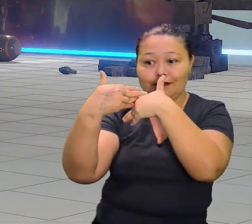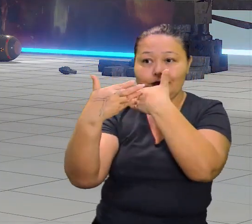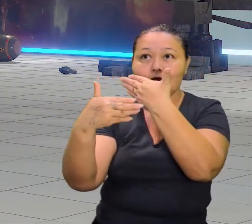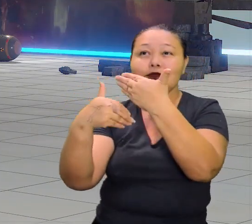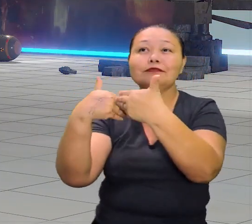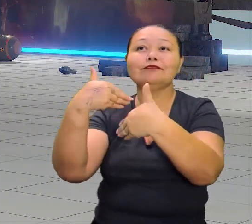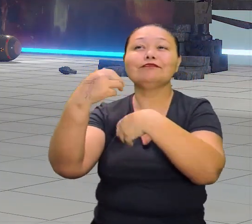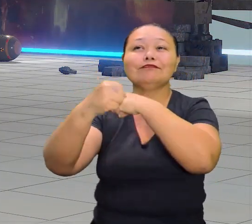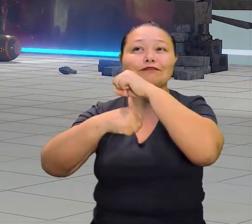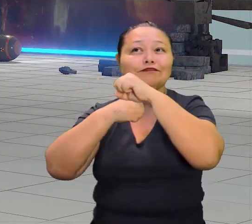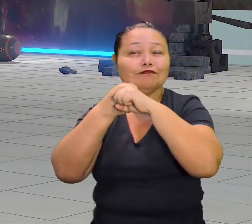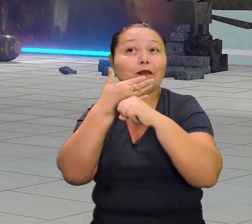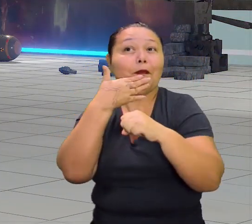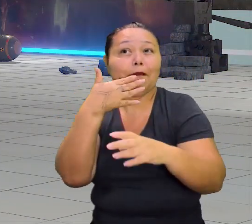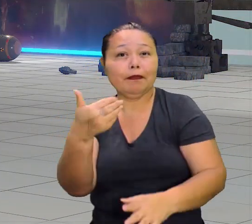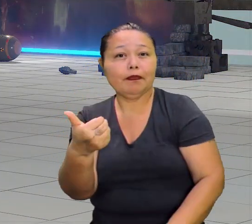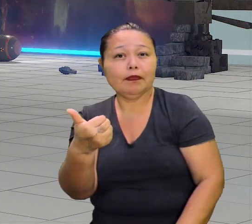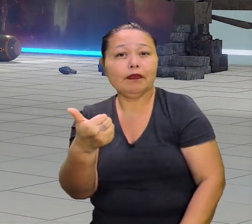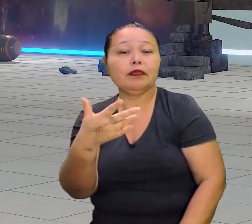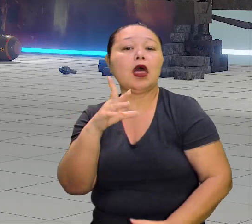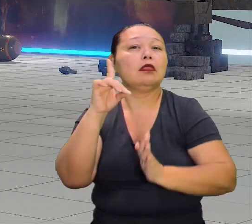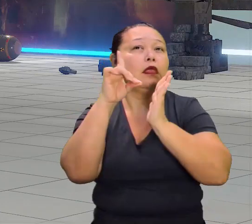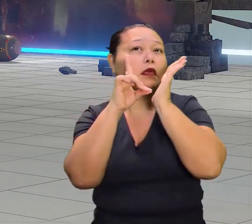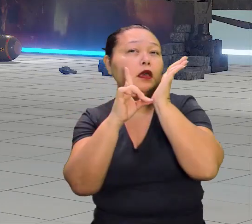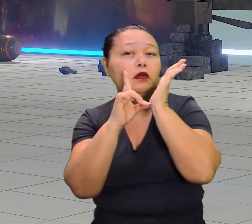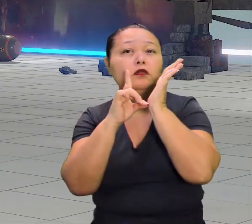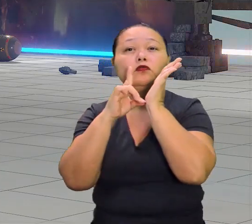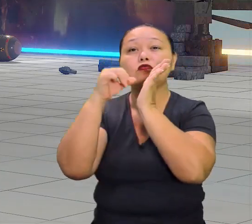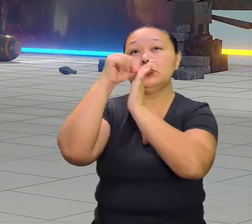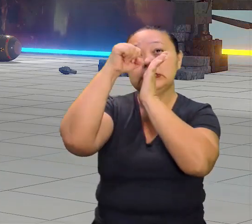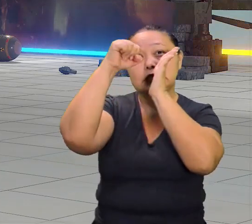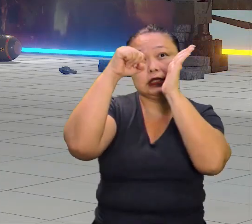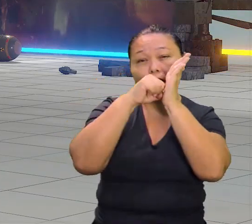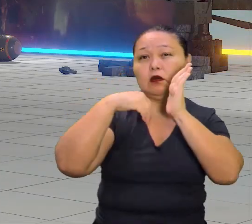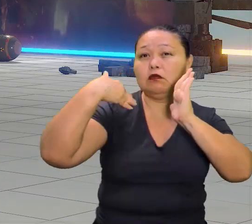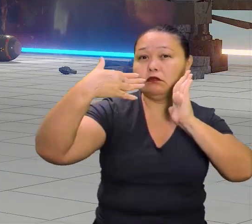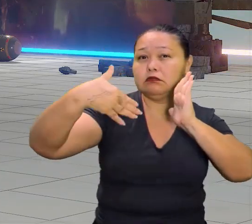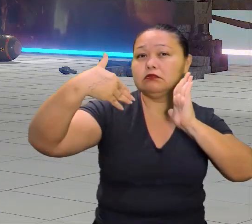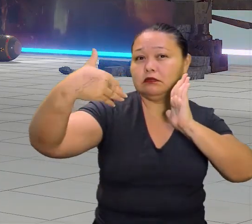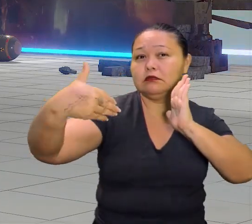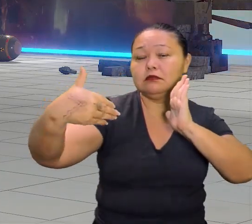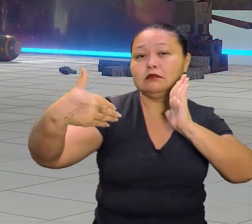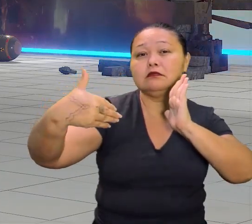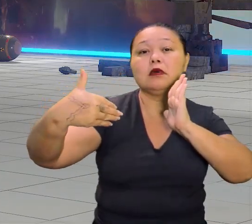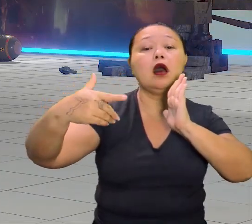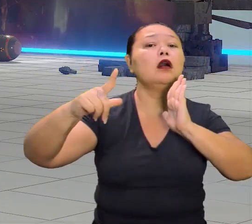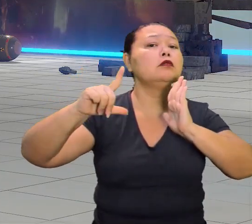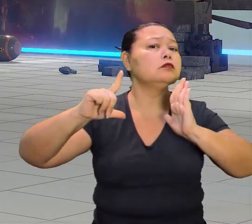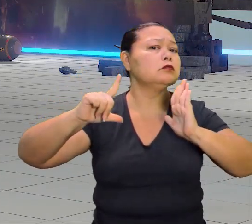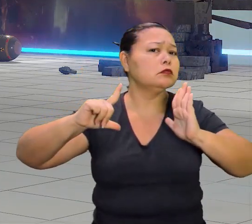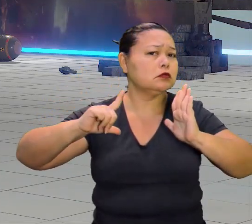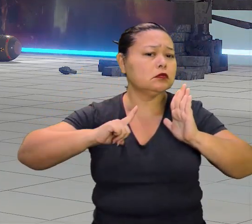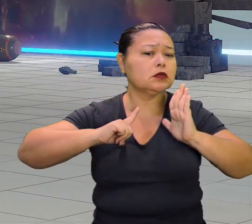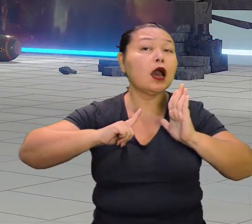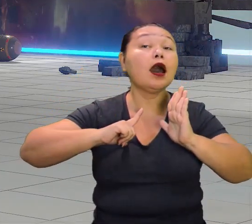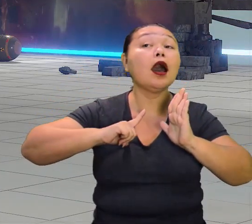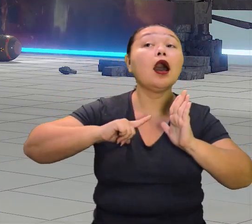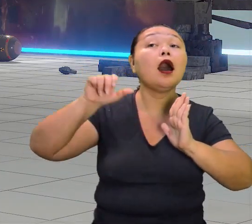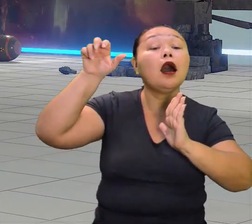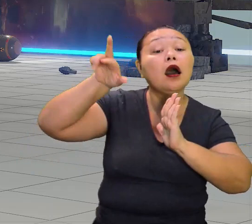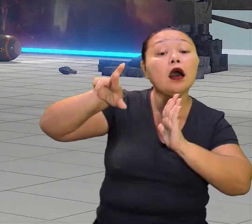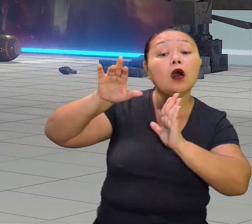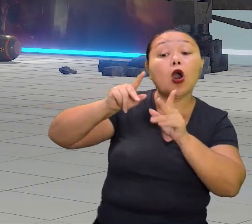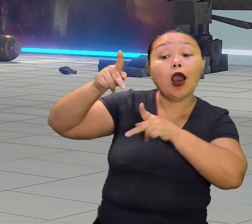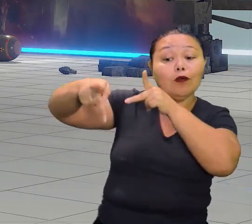passar dos anos, das décadas, dos séculos. Devemos muito a quem?